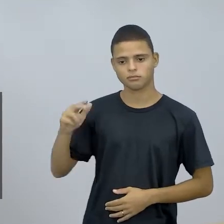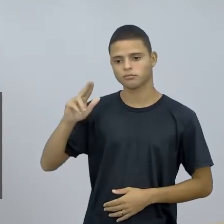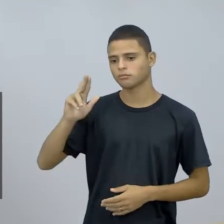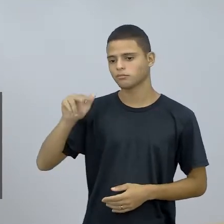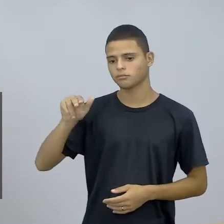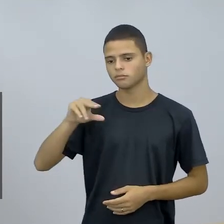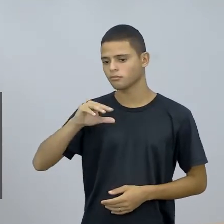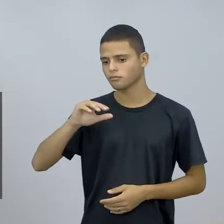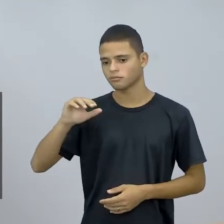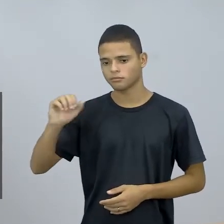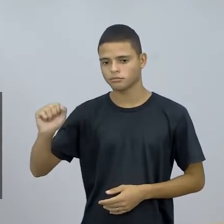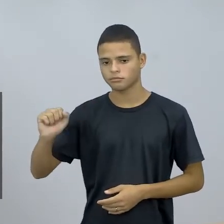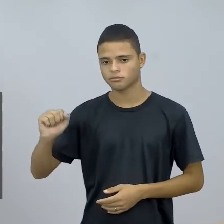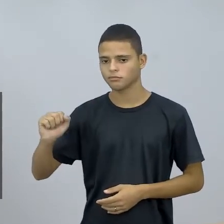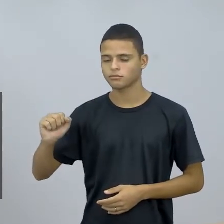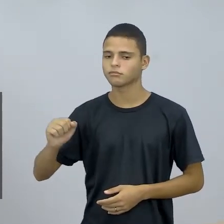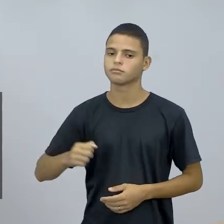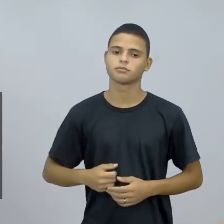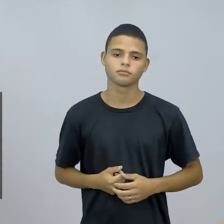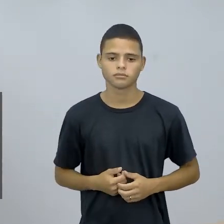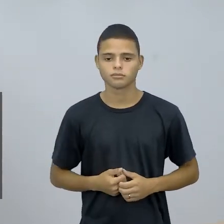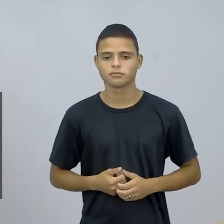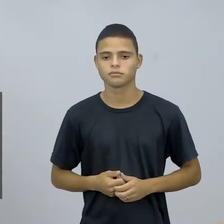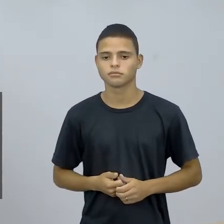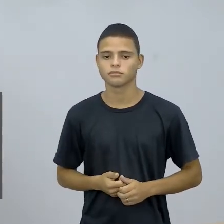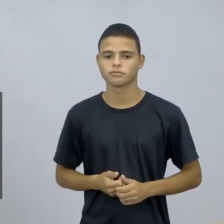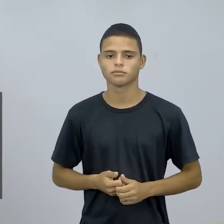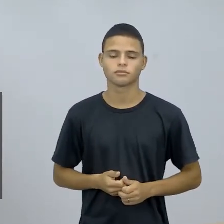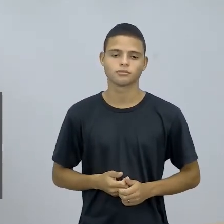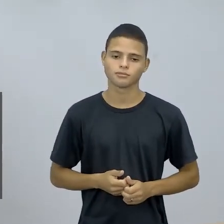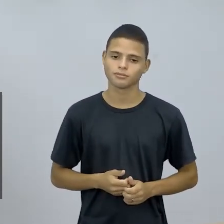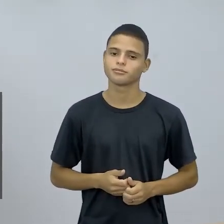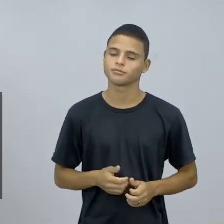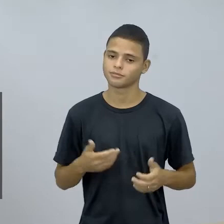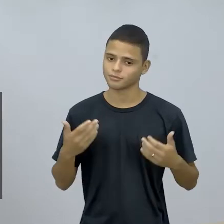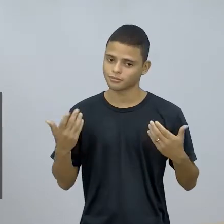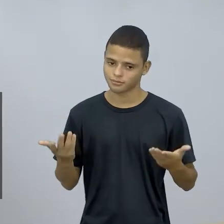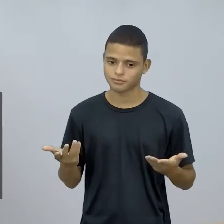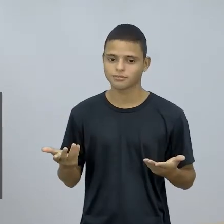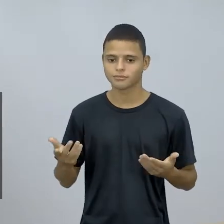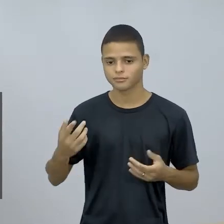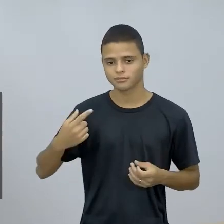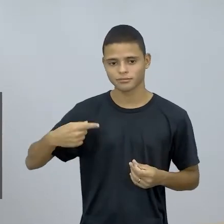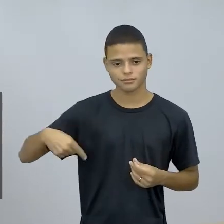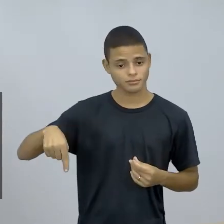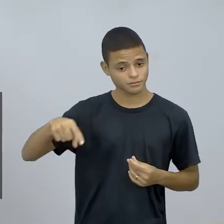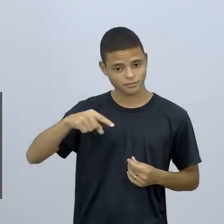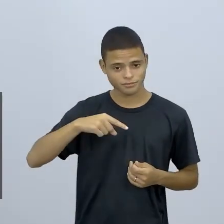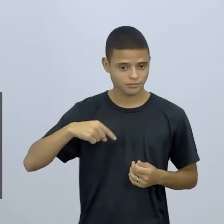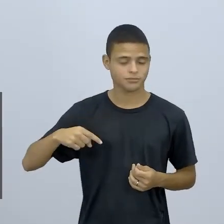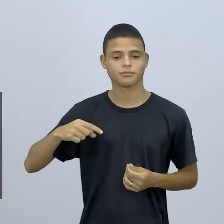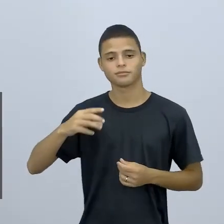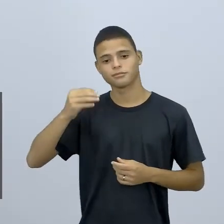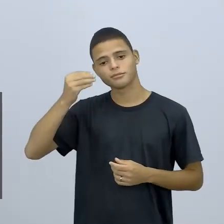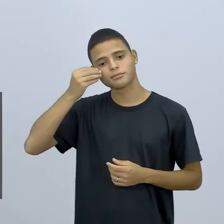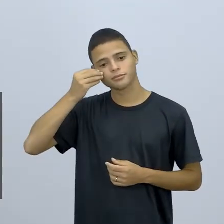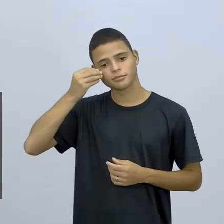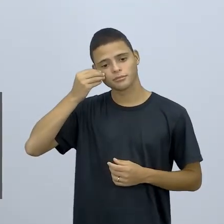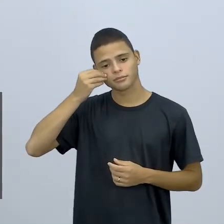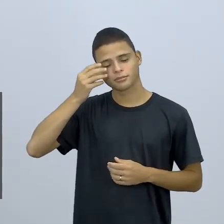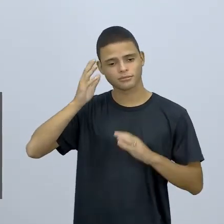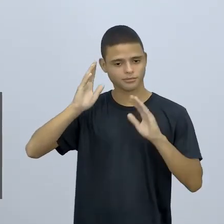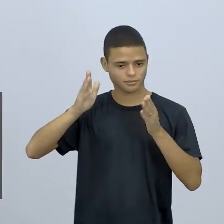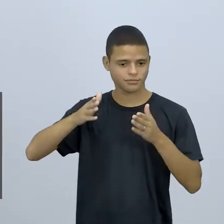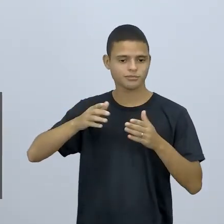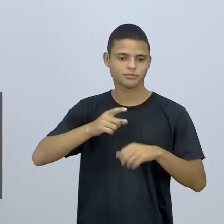nem se me pagarem muito. Não, Tânia. Não. Mas eu vou com você. Eu sou corajosa. A gente vai, a gente enfrenta. Então, e com alguém que enxerga